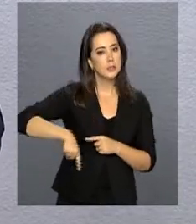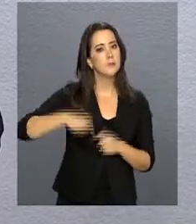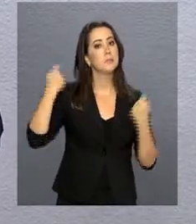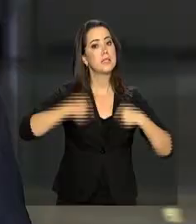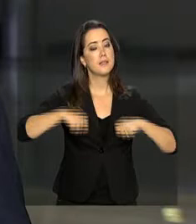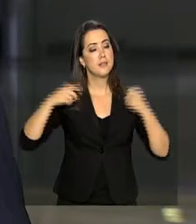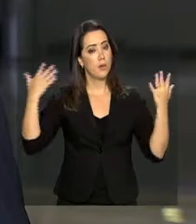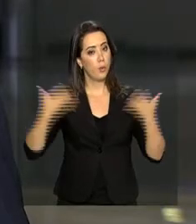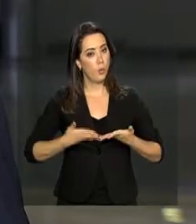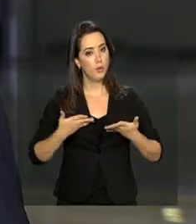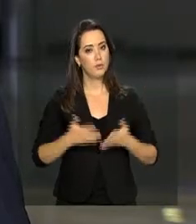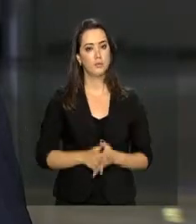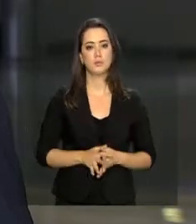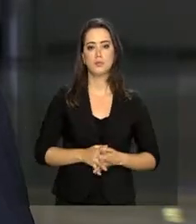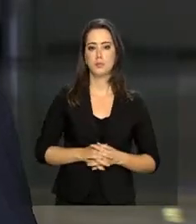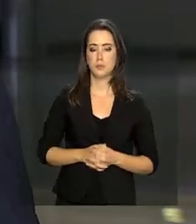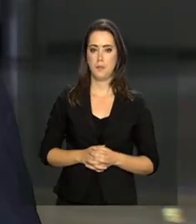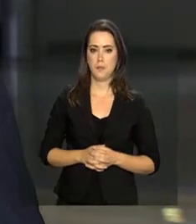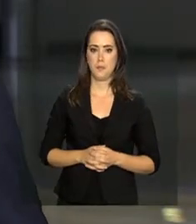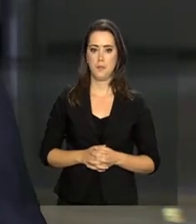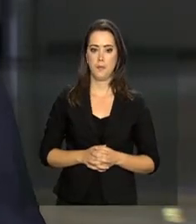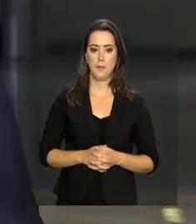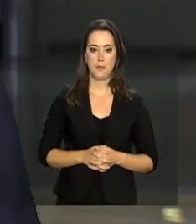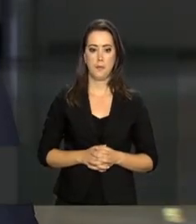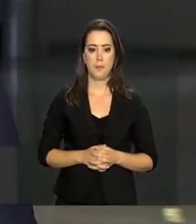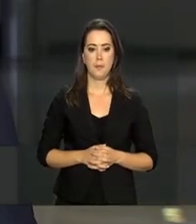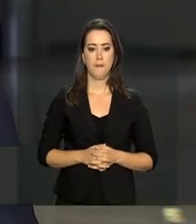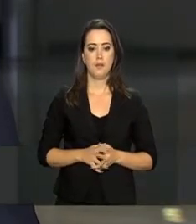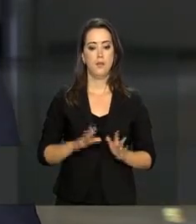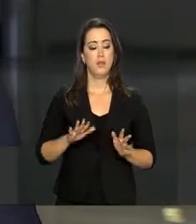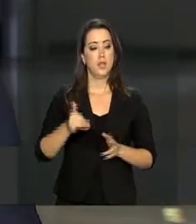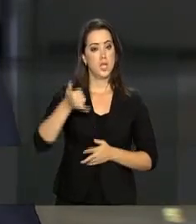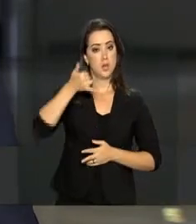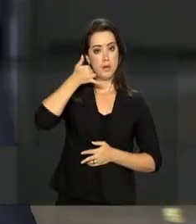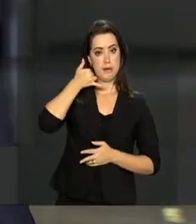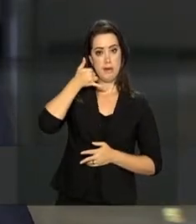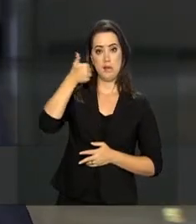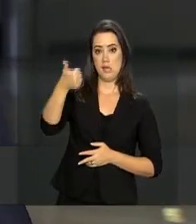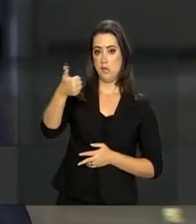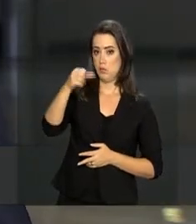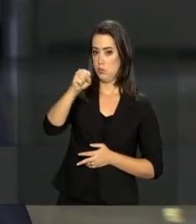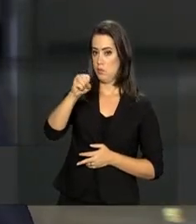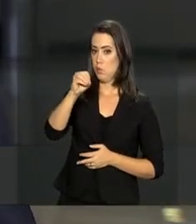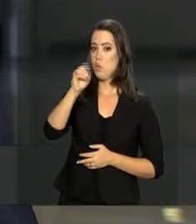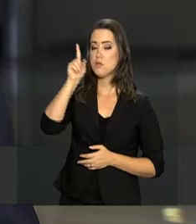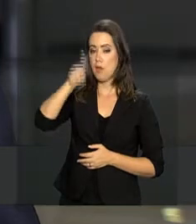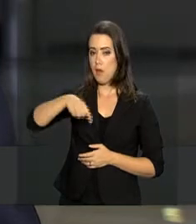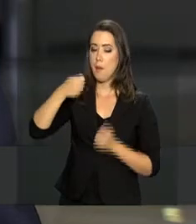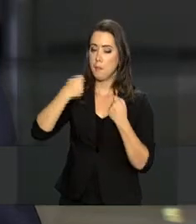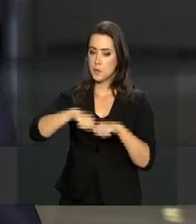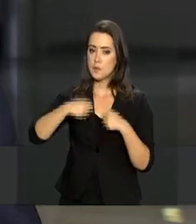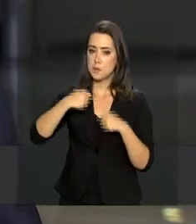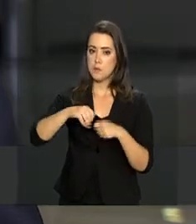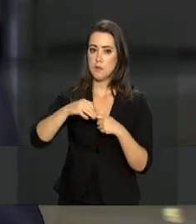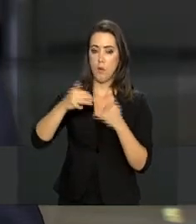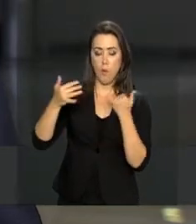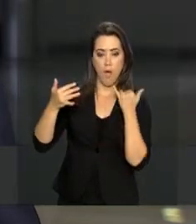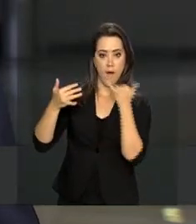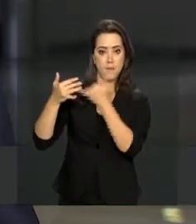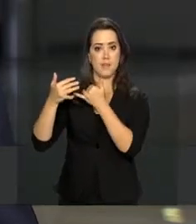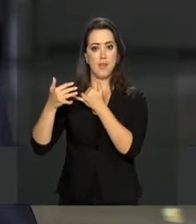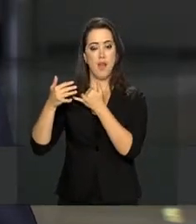urgente pelo ligue 180 é possível denunciar agressões contra mulheres a